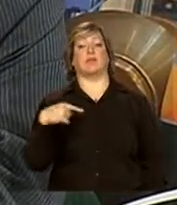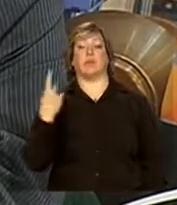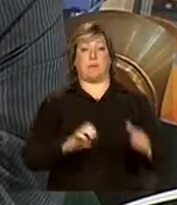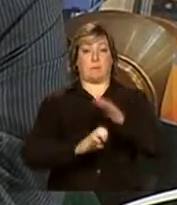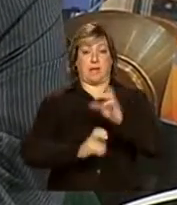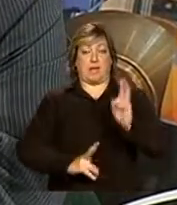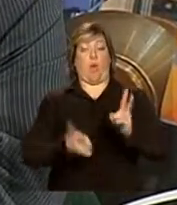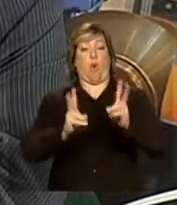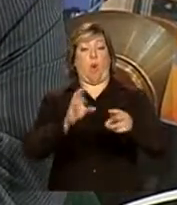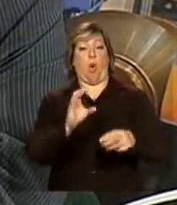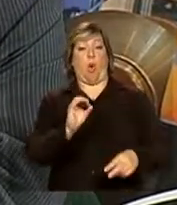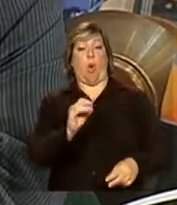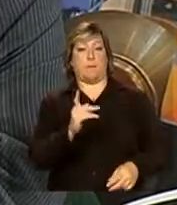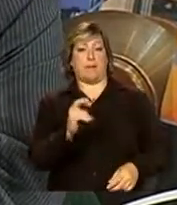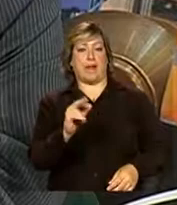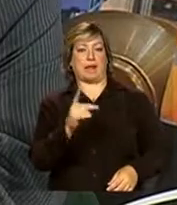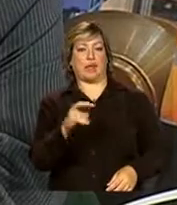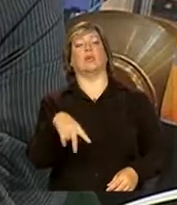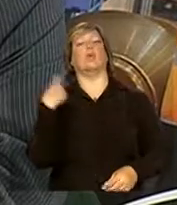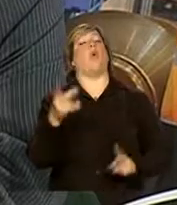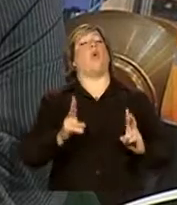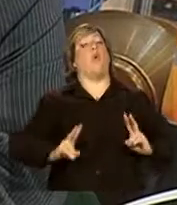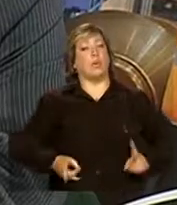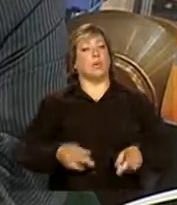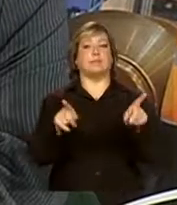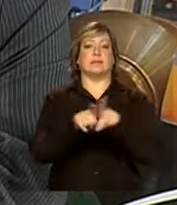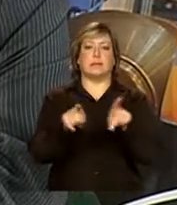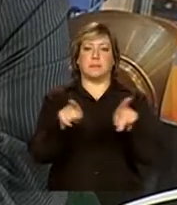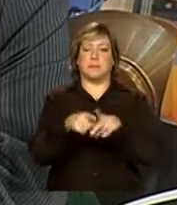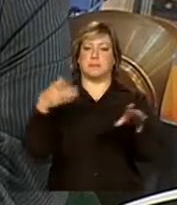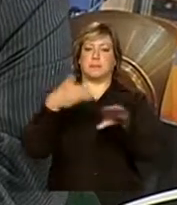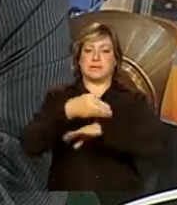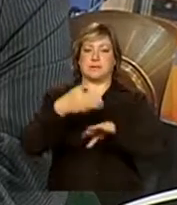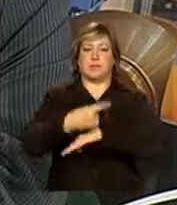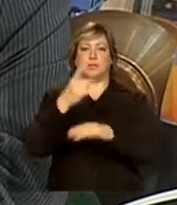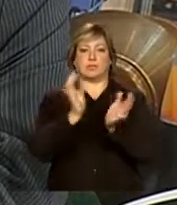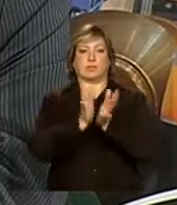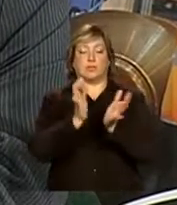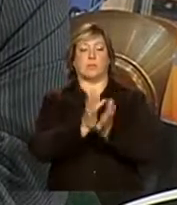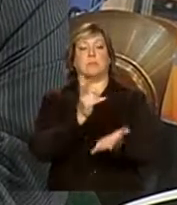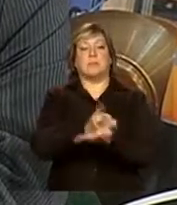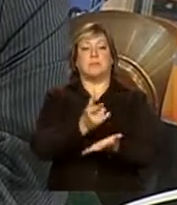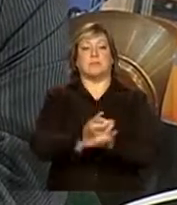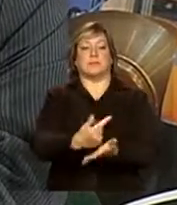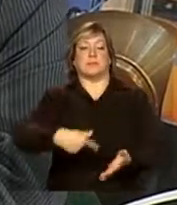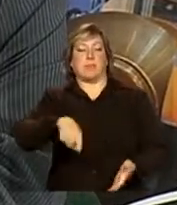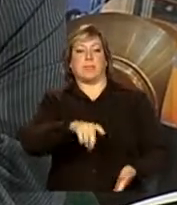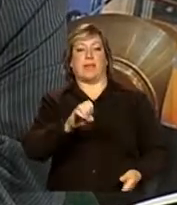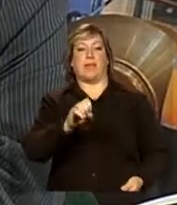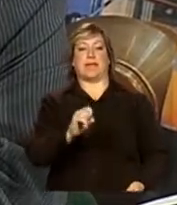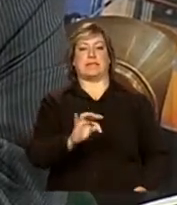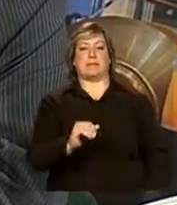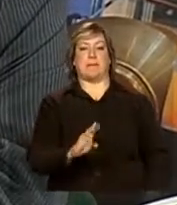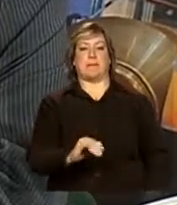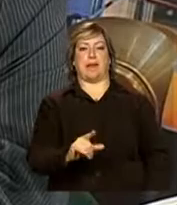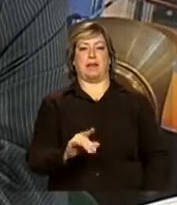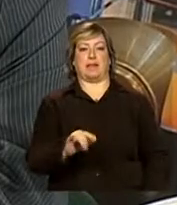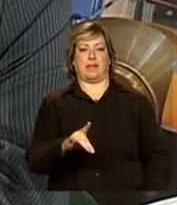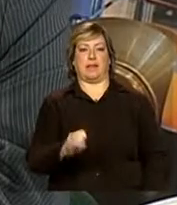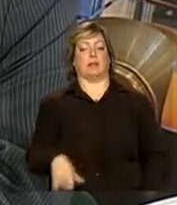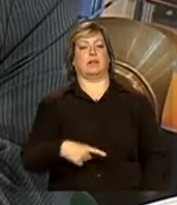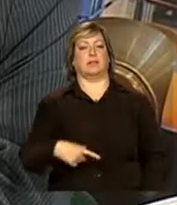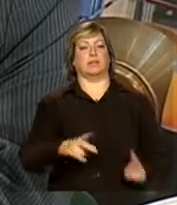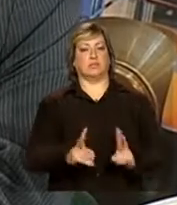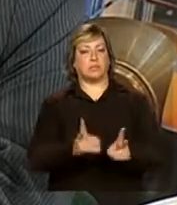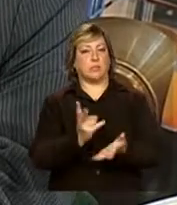operadoras continuem também a participar de um setor que mantém aí uma estabilidade e uma atração de investimentos